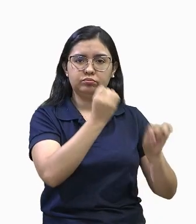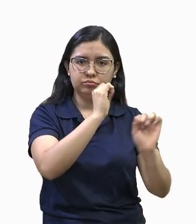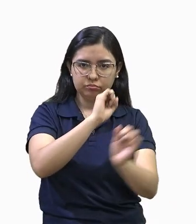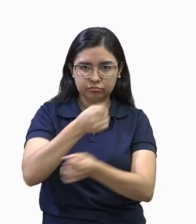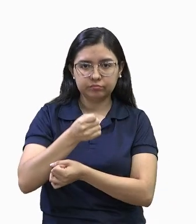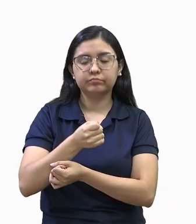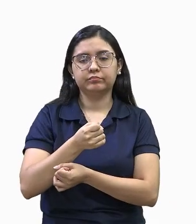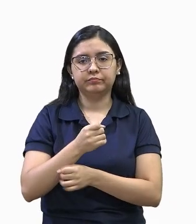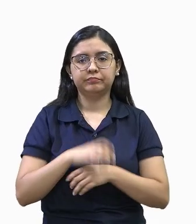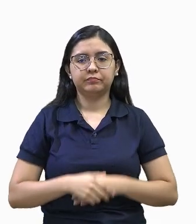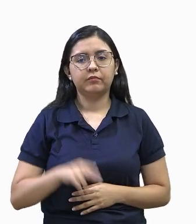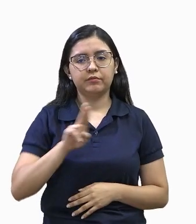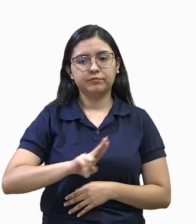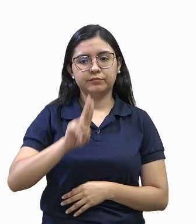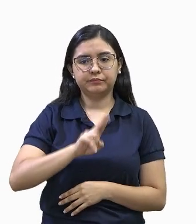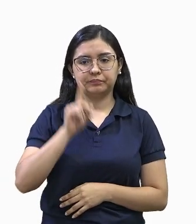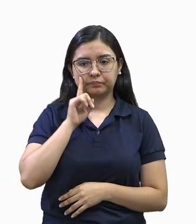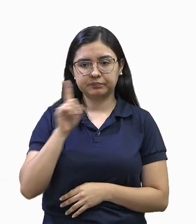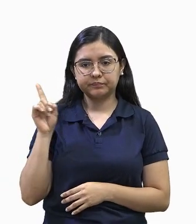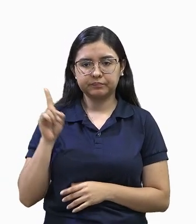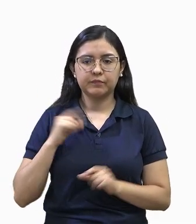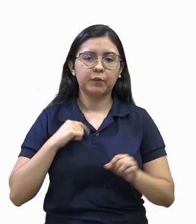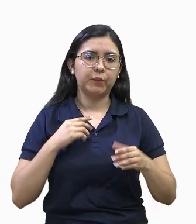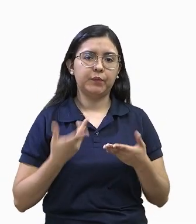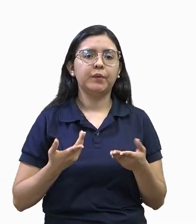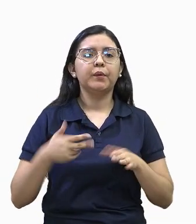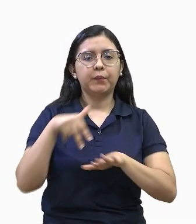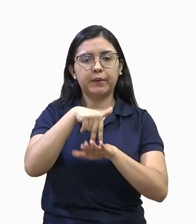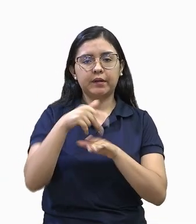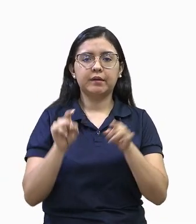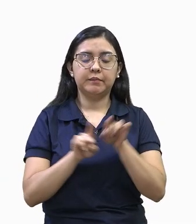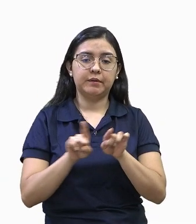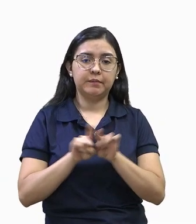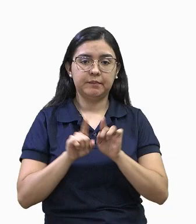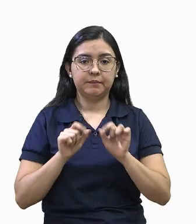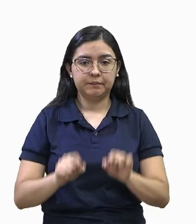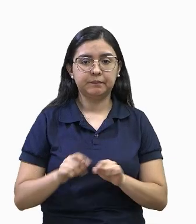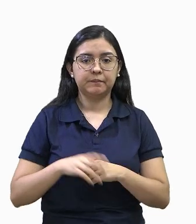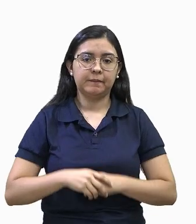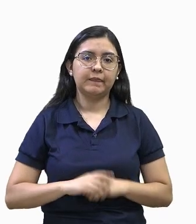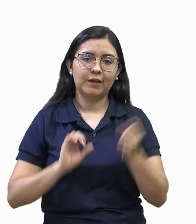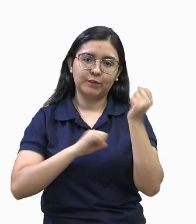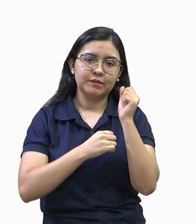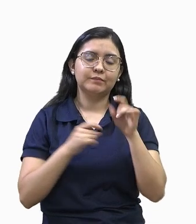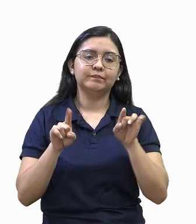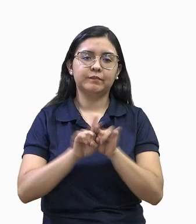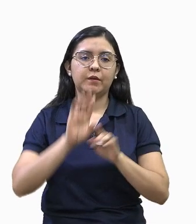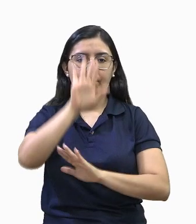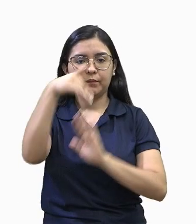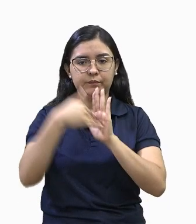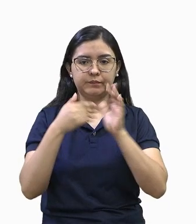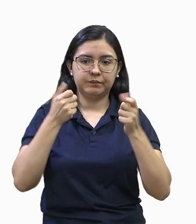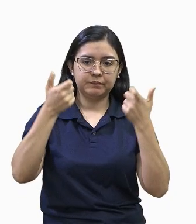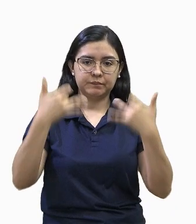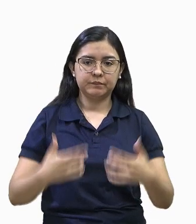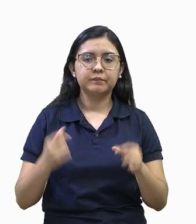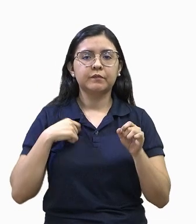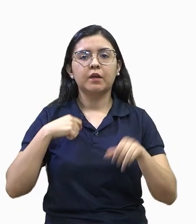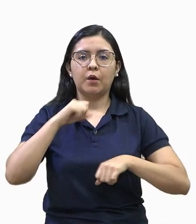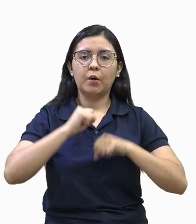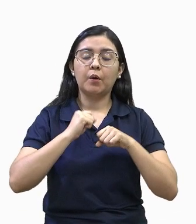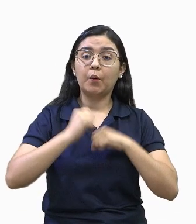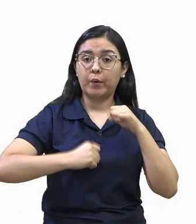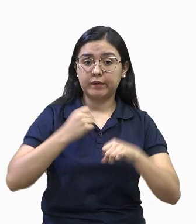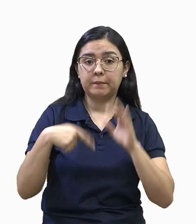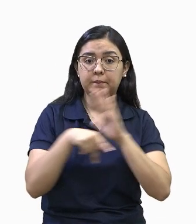cima da prancha, utilizando aí o equilíbrio e a coordenação. E por último, nós falamos sobre a corrida de